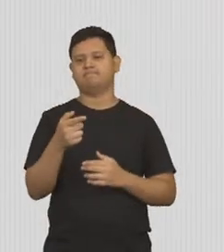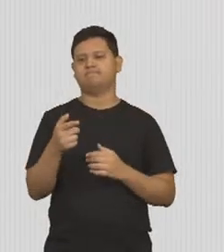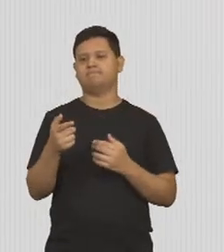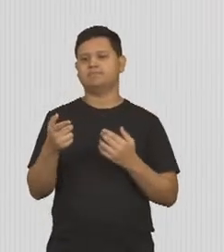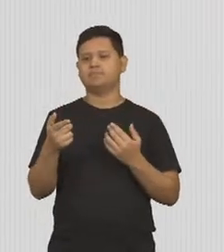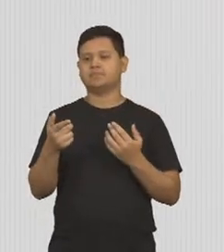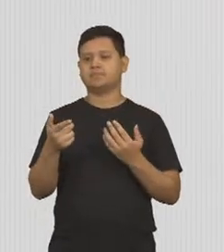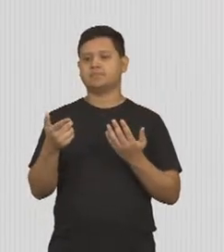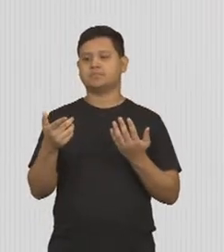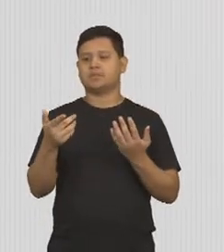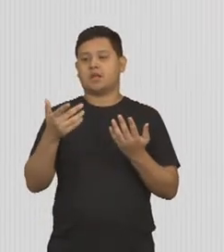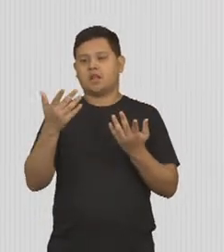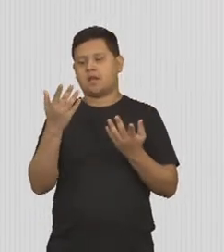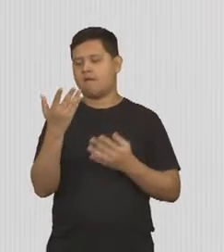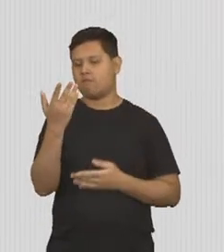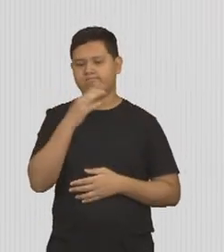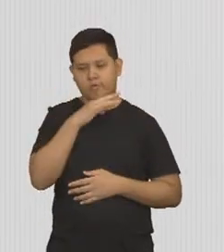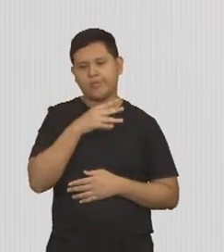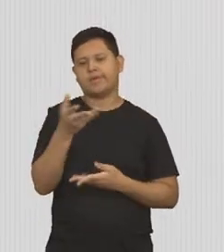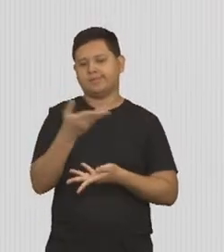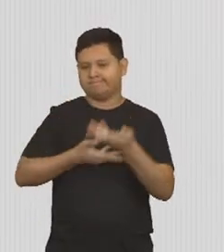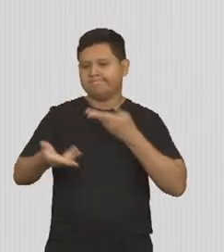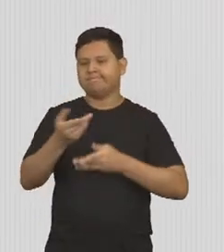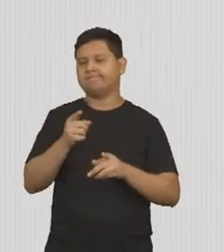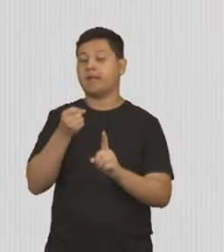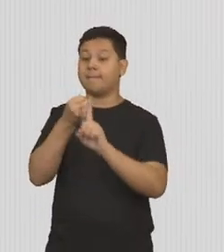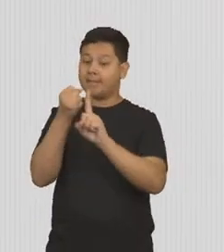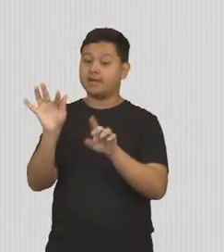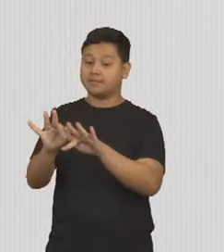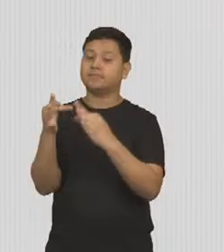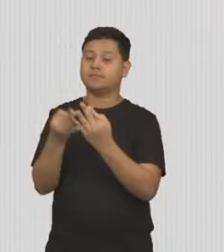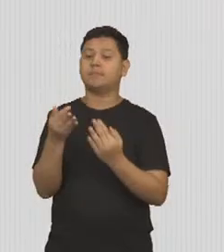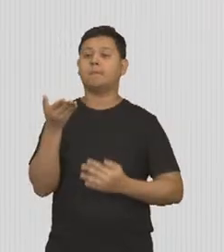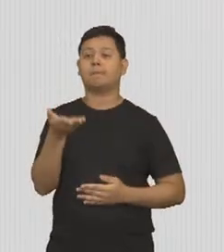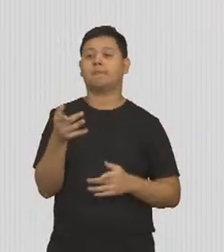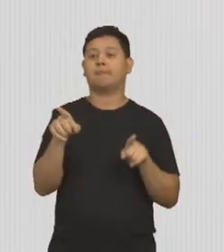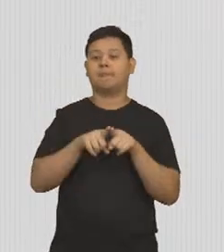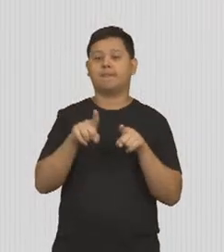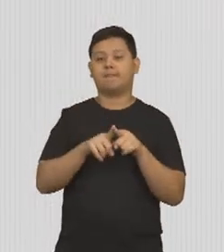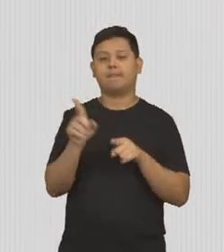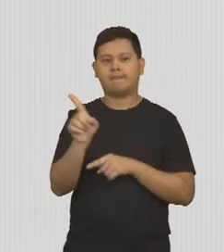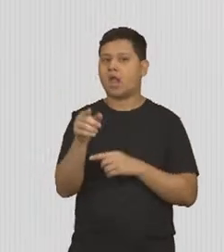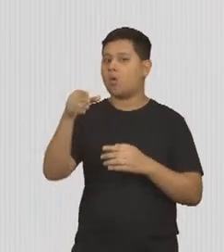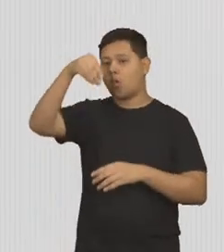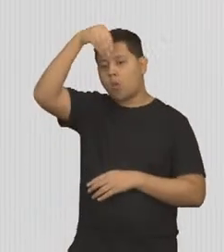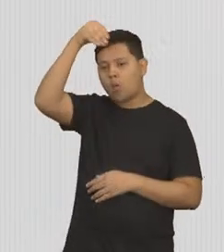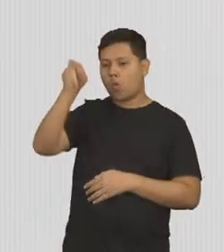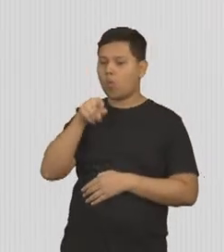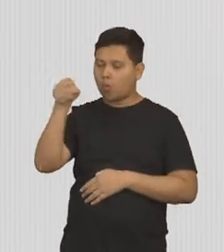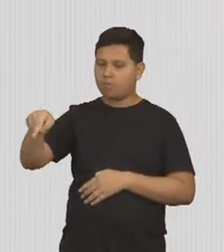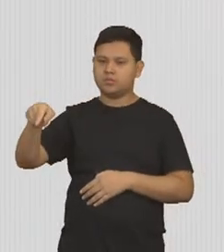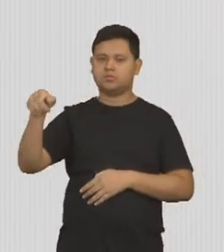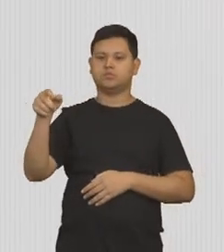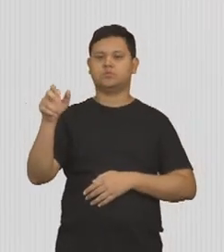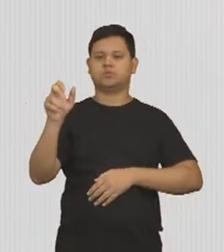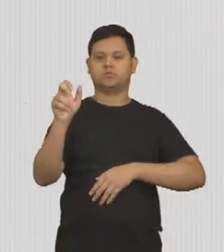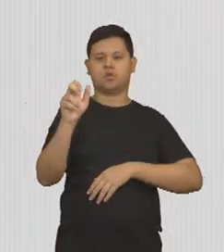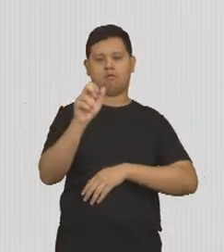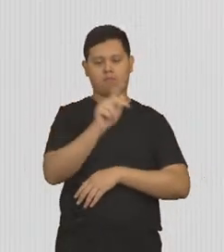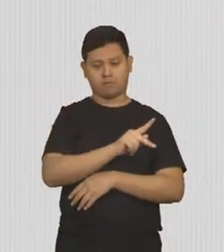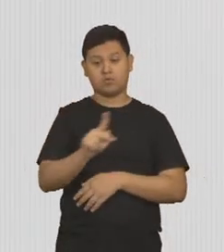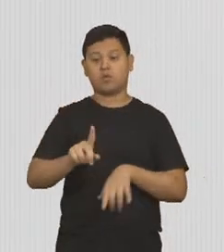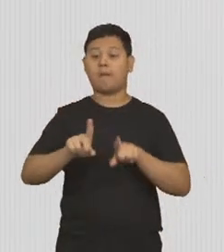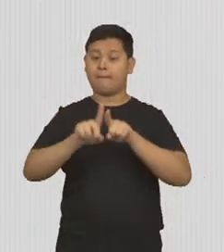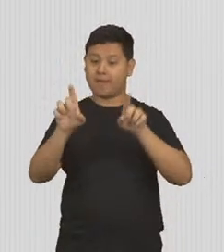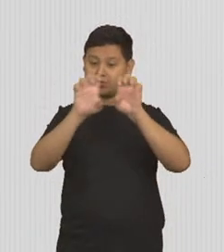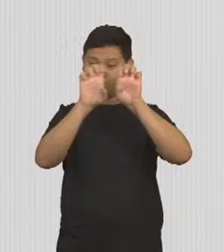uma má prestação de serviço e, por consequência, todas as famílias. Obviamente não por culpa dos professores, nem dos profissionais, mas por falta de estrutura